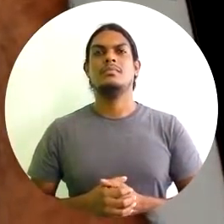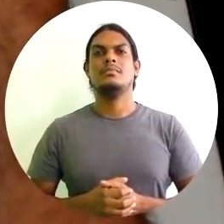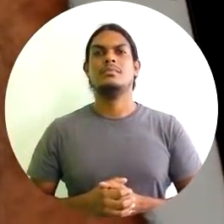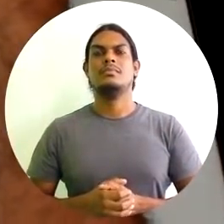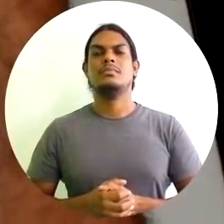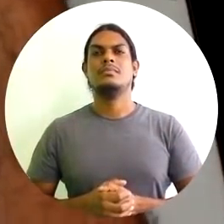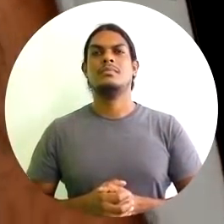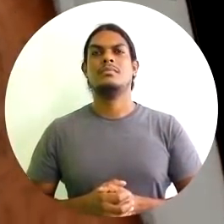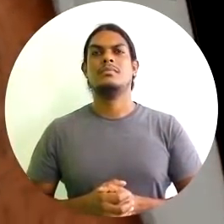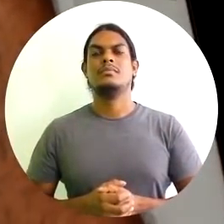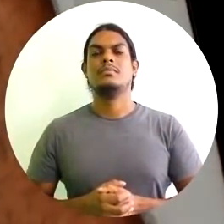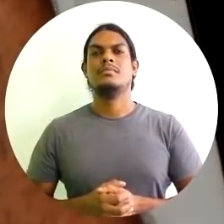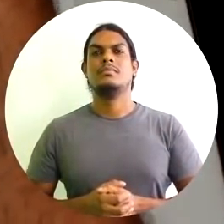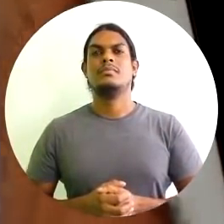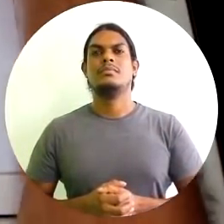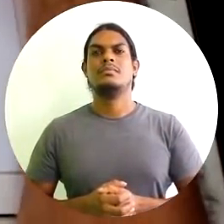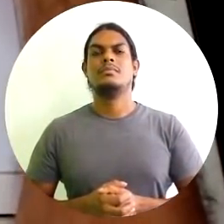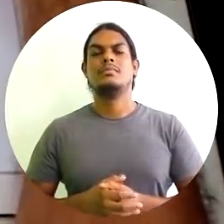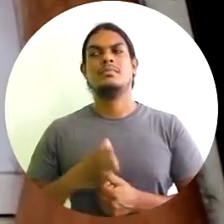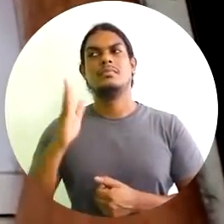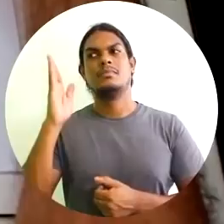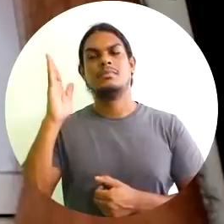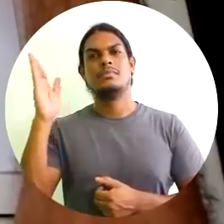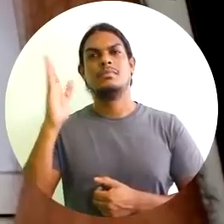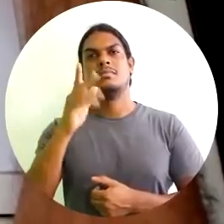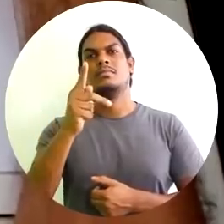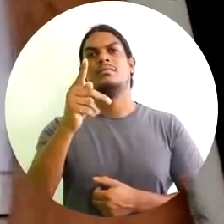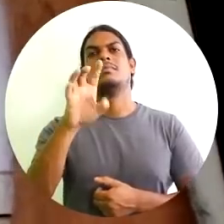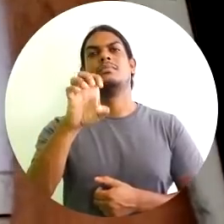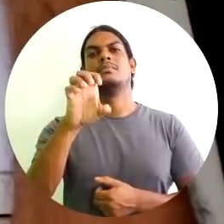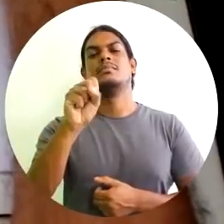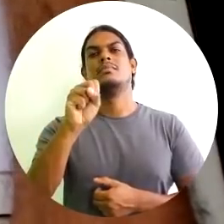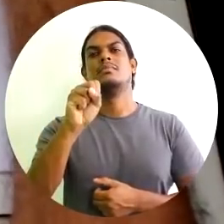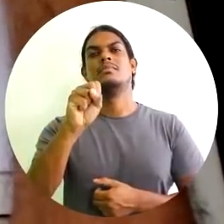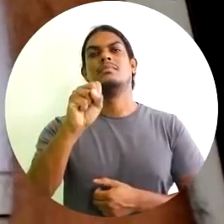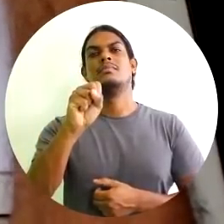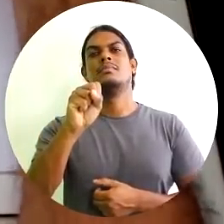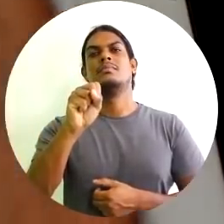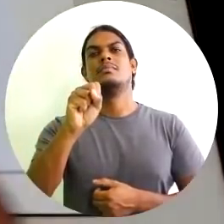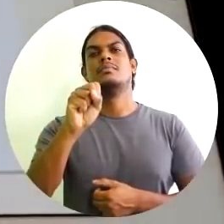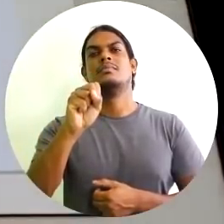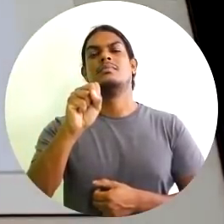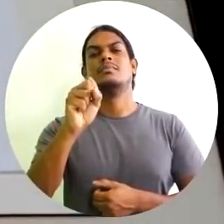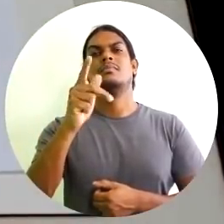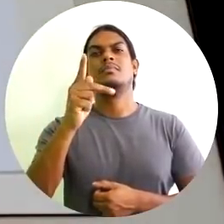Aí aqui você tem a perspectiva de uma fuga.